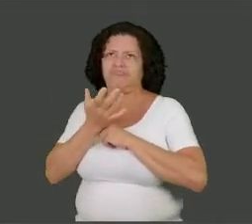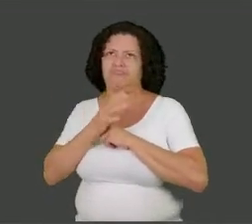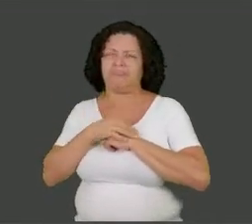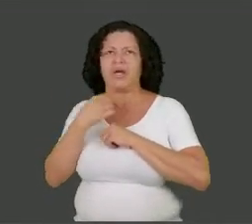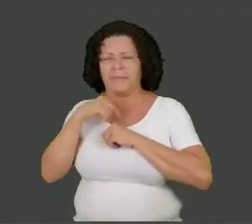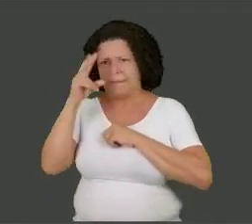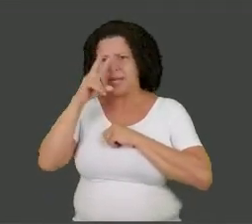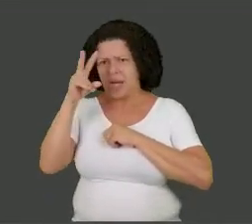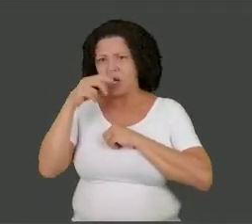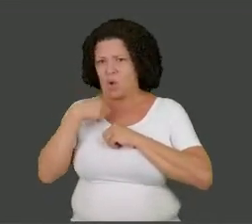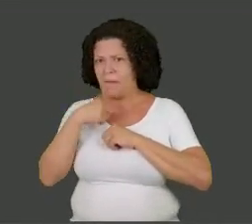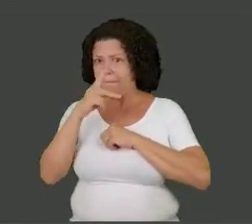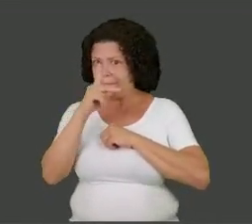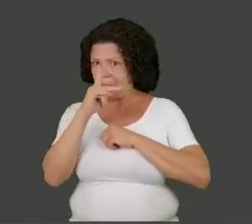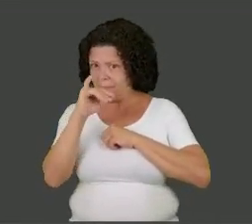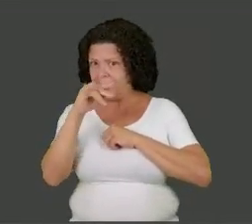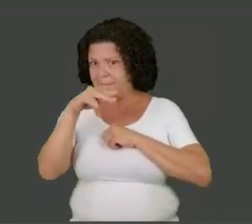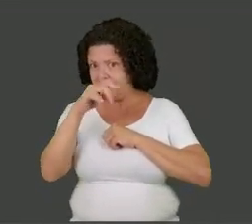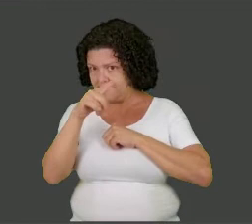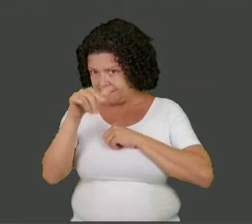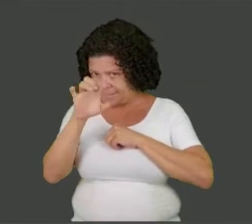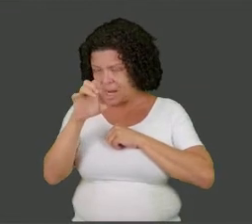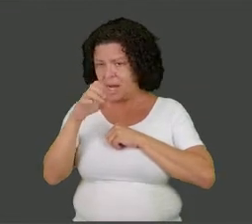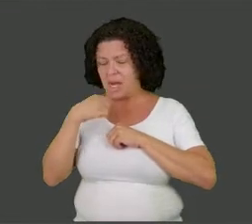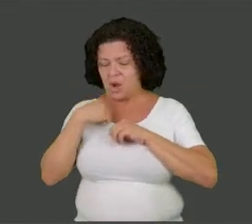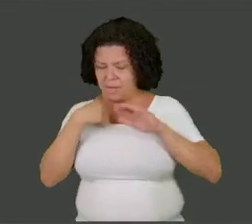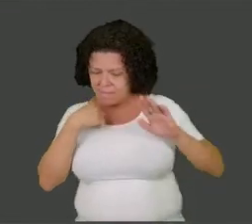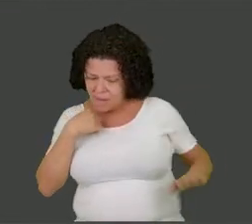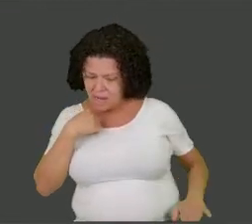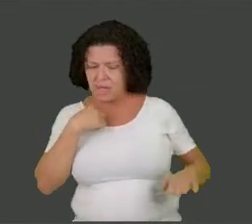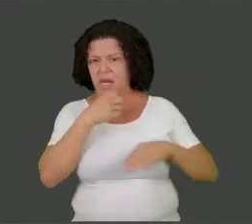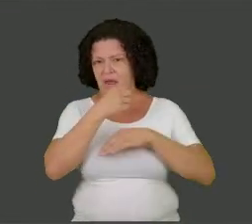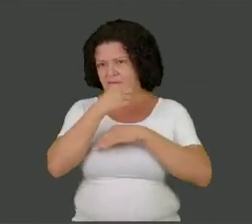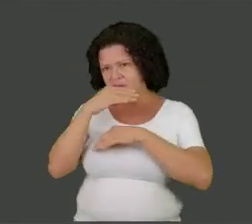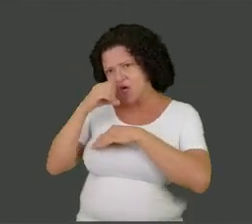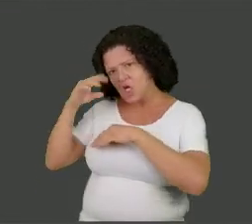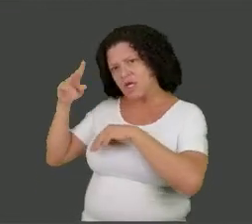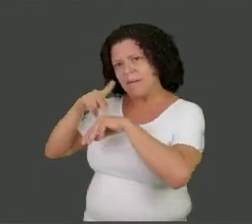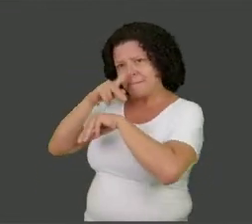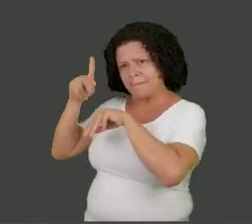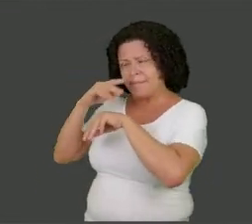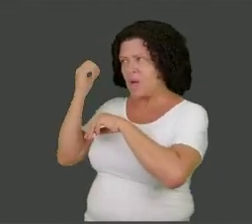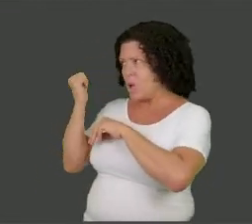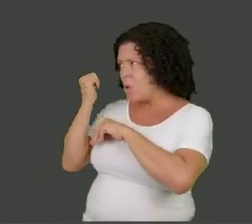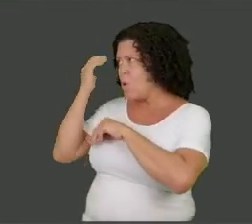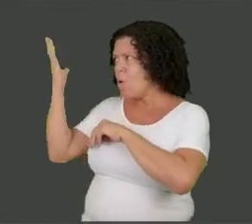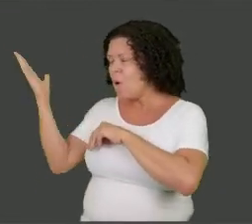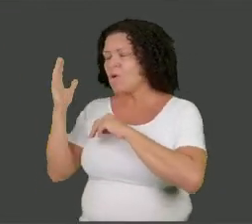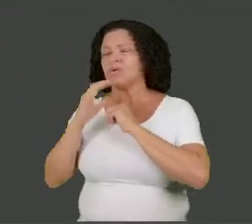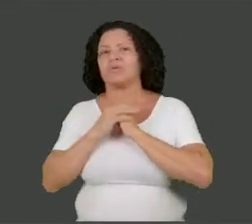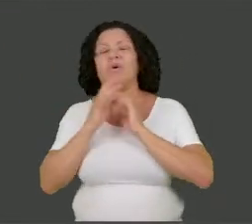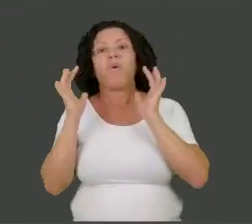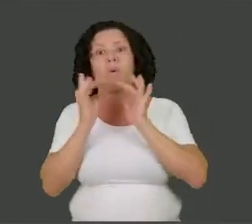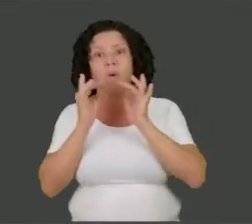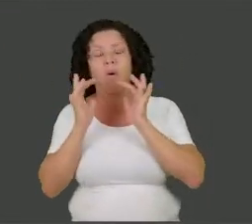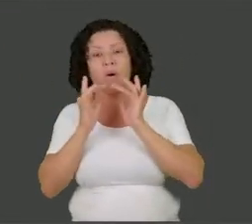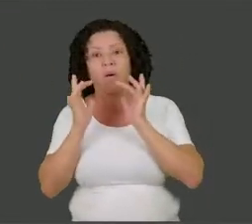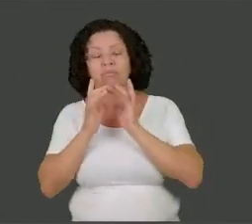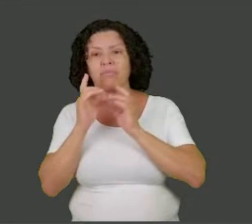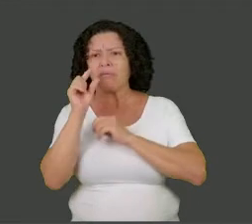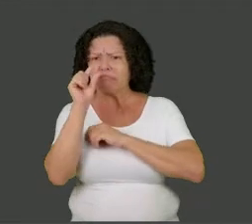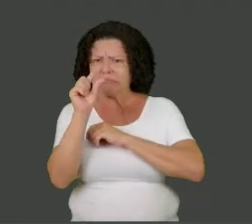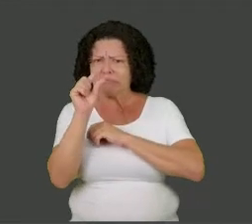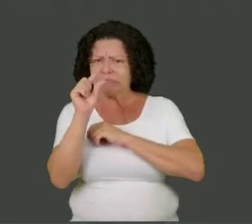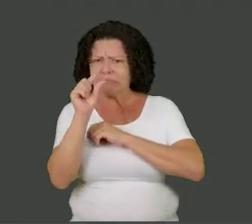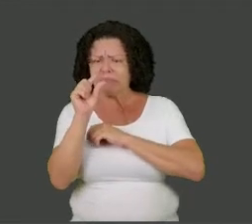Eu me lembro bem, quando os meus pais viajavam, e eu era pequeno, viajavam para fora do país, o contato